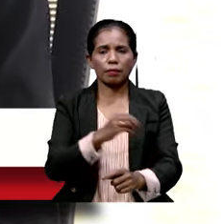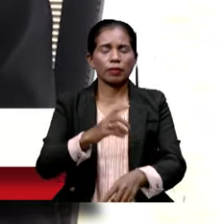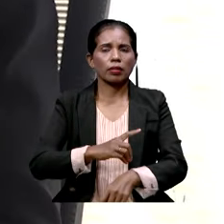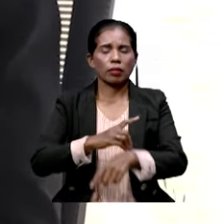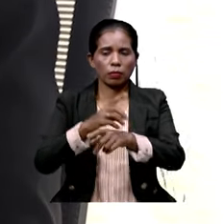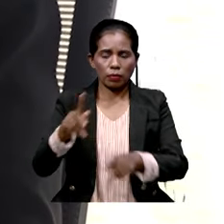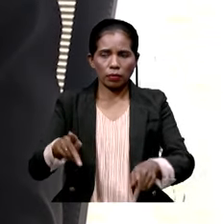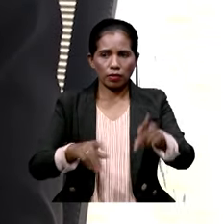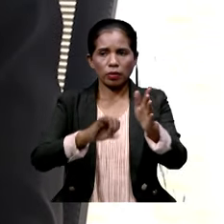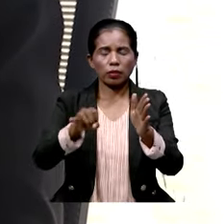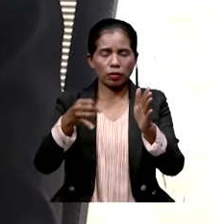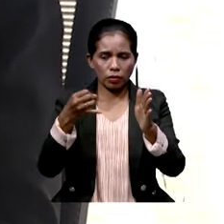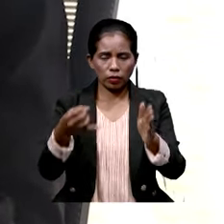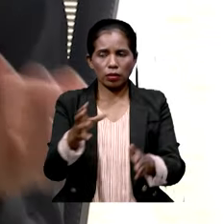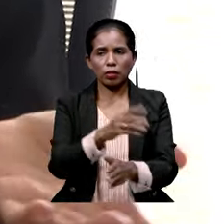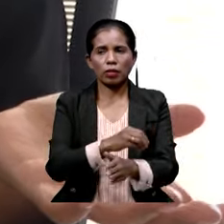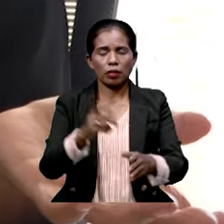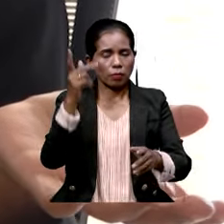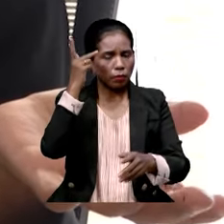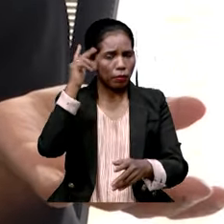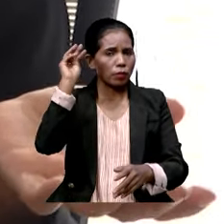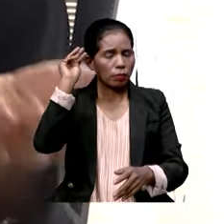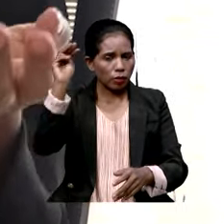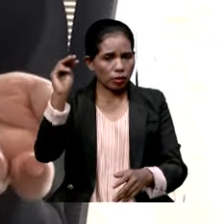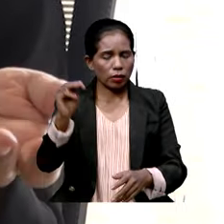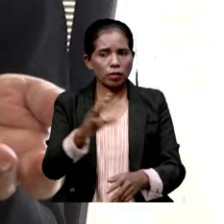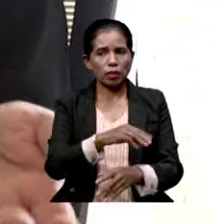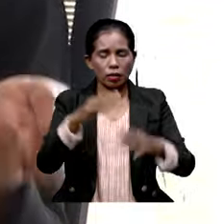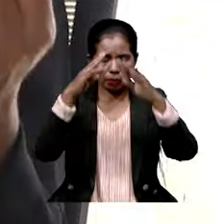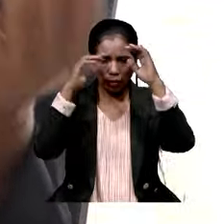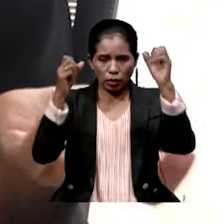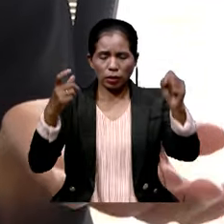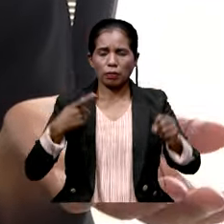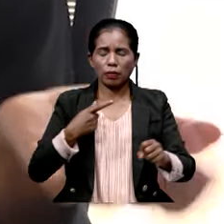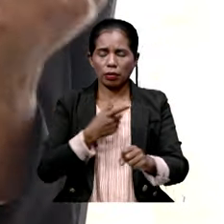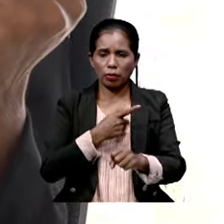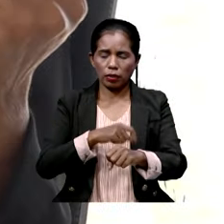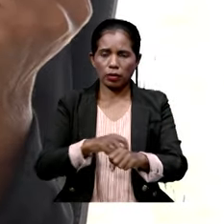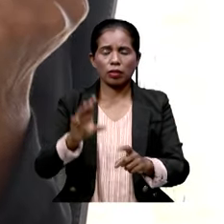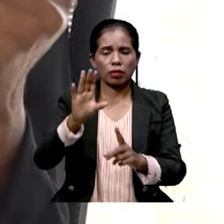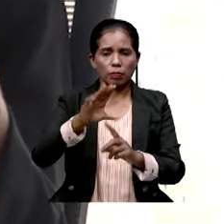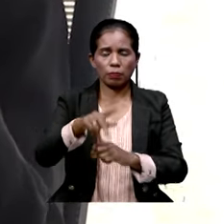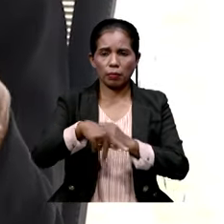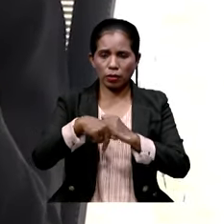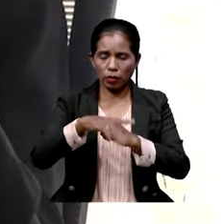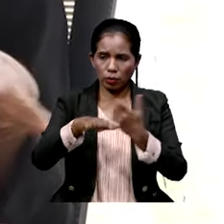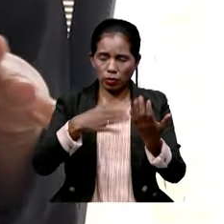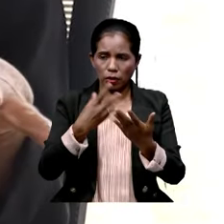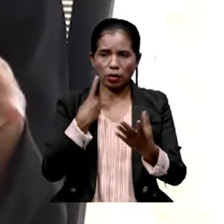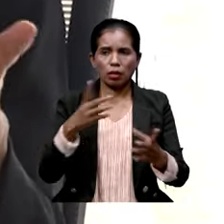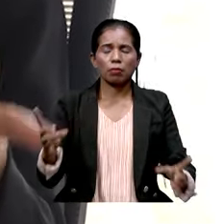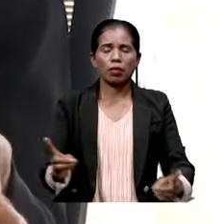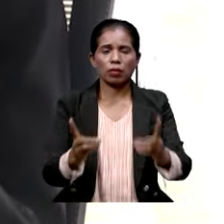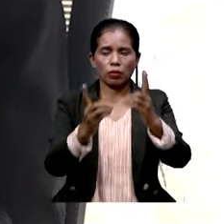Público-Geral, Presidente da República Rássic, Primeiro-Ministro Rássic, Presidente do Parlamento, Chefe Bancada Cira, ameaçou o mal